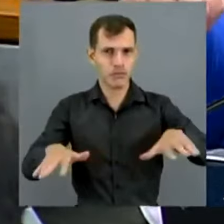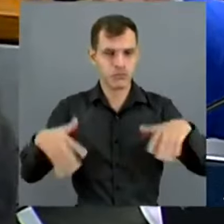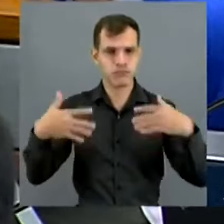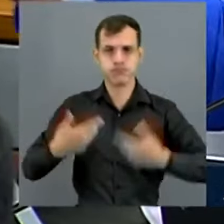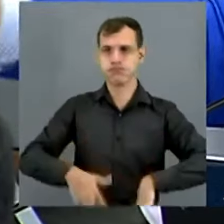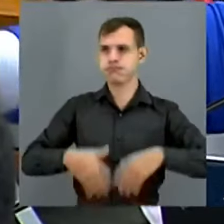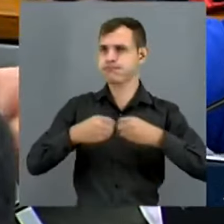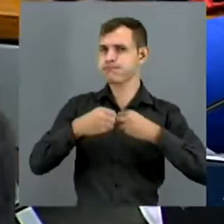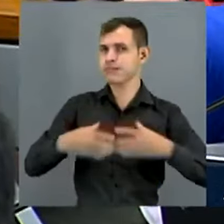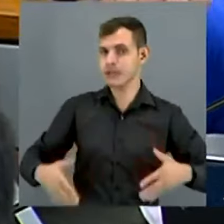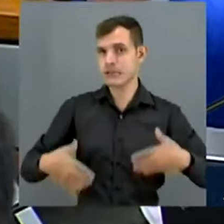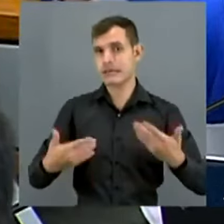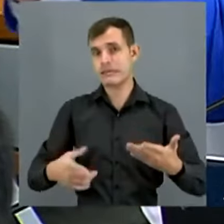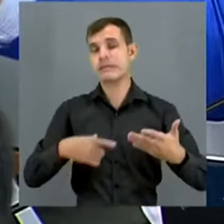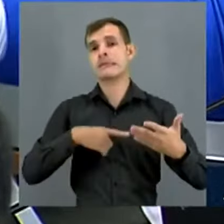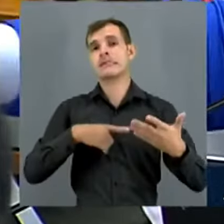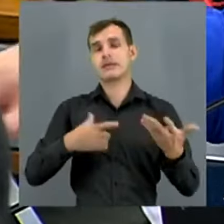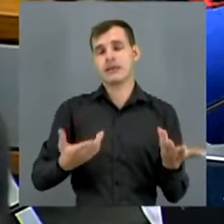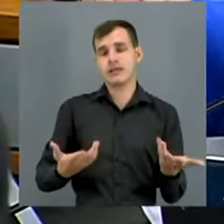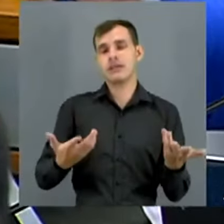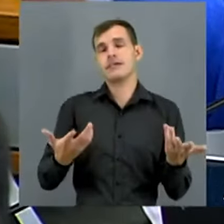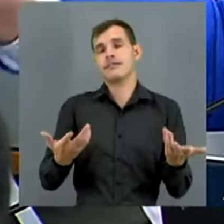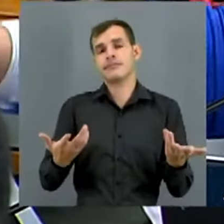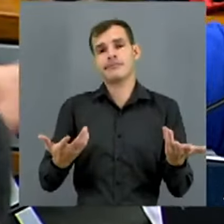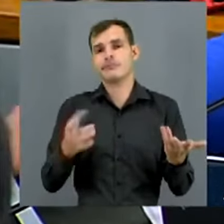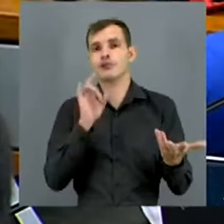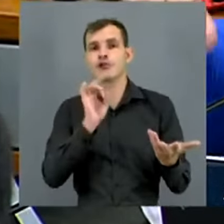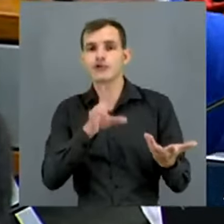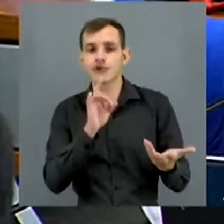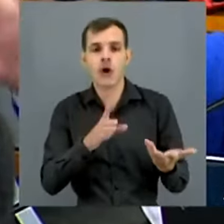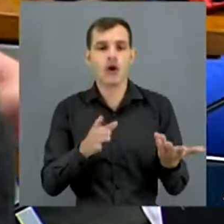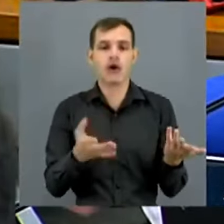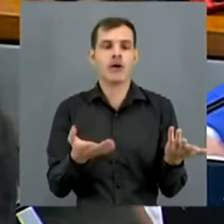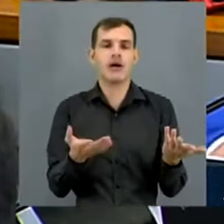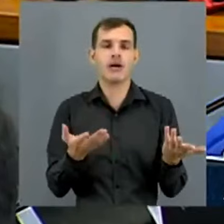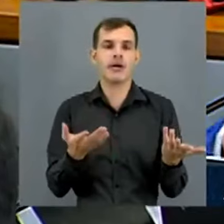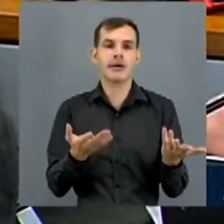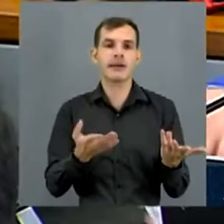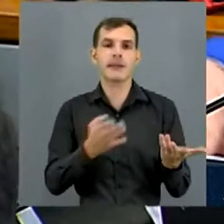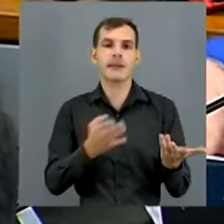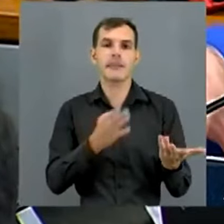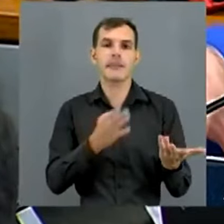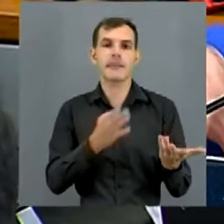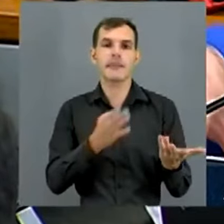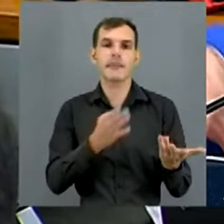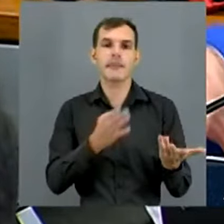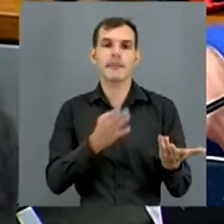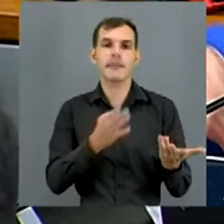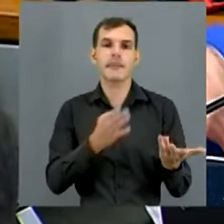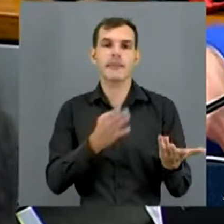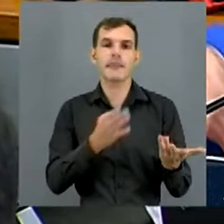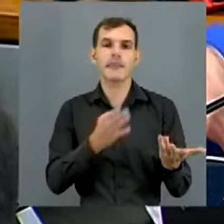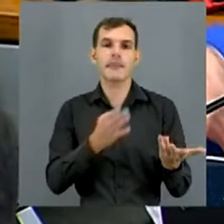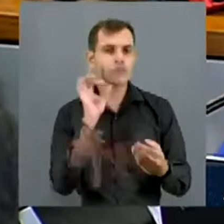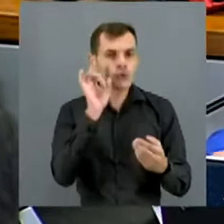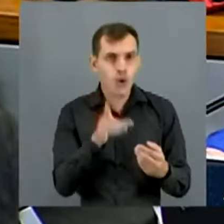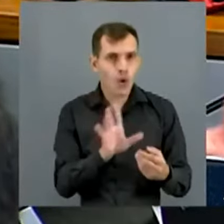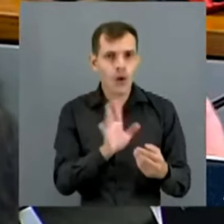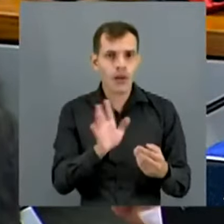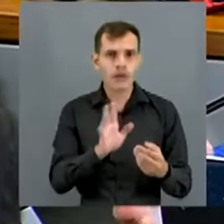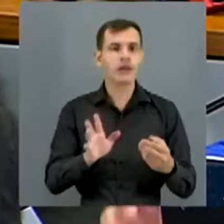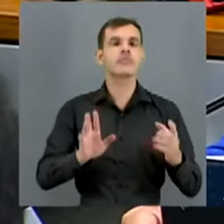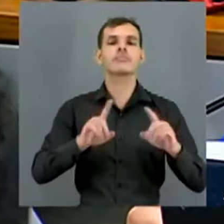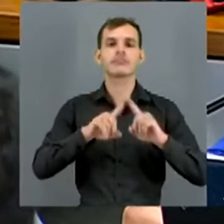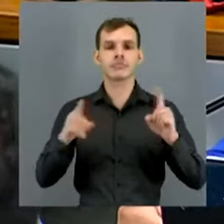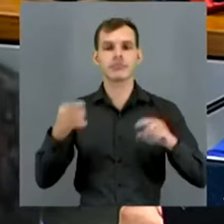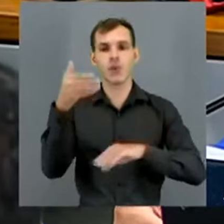só nos restaurantes, bares, hotéis, agências, mas gera emprego numa cadeia enorme da economia brasileira e